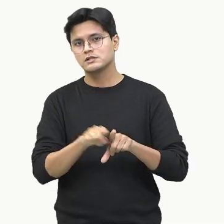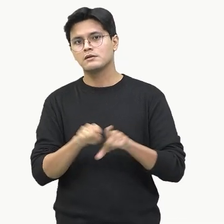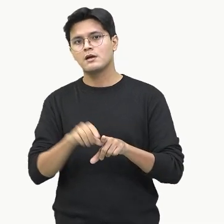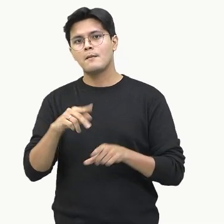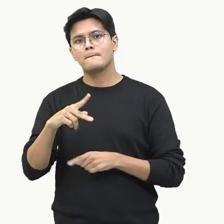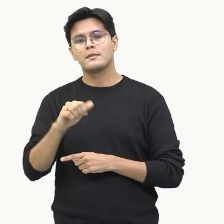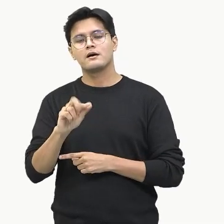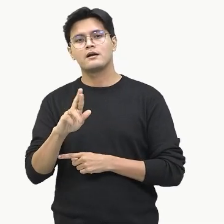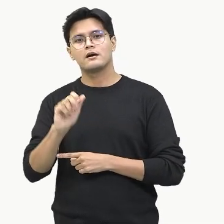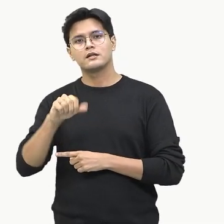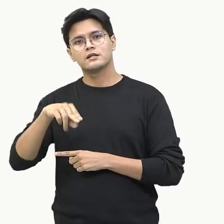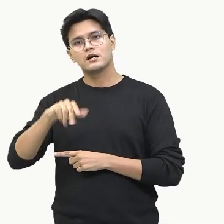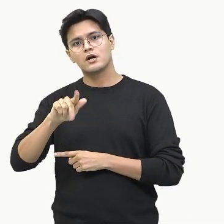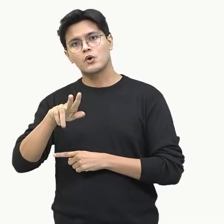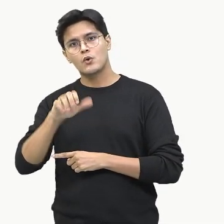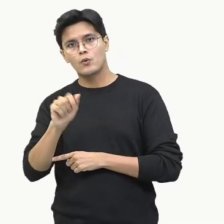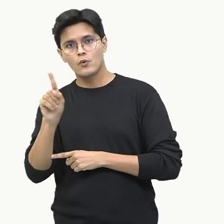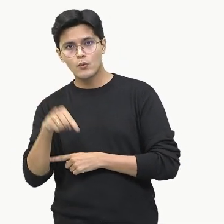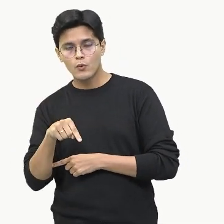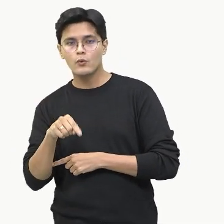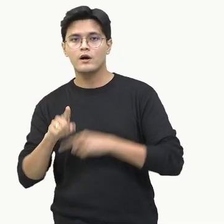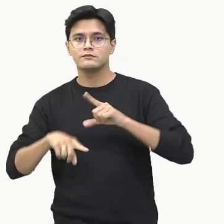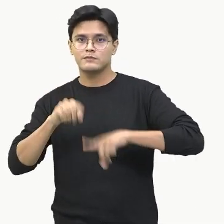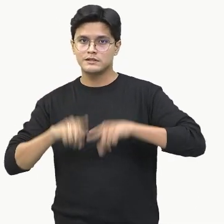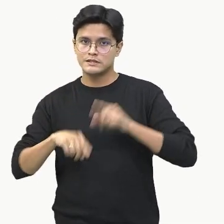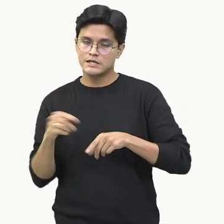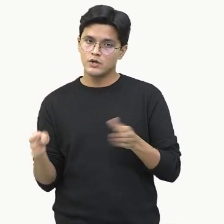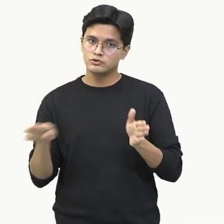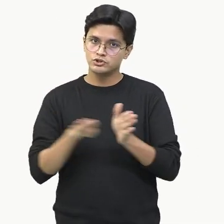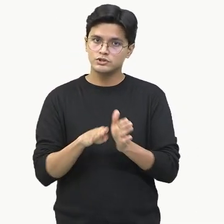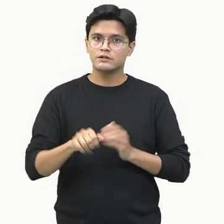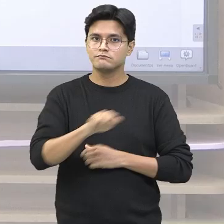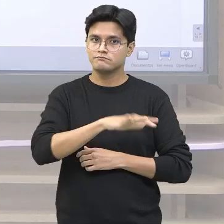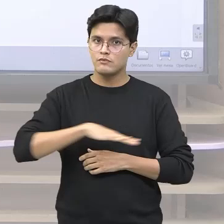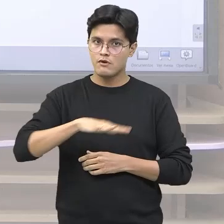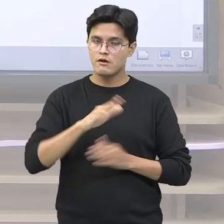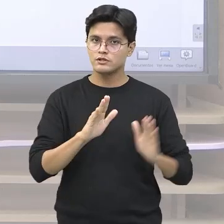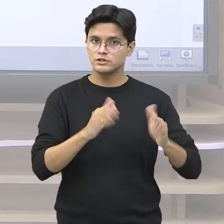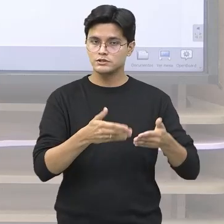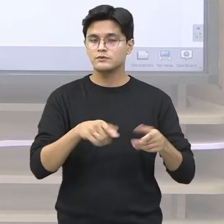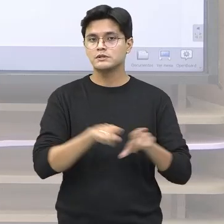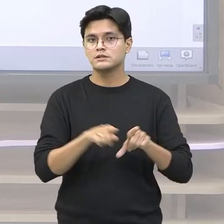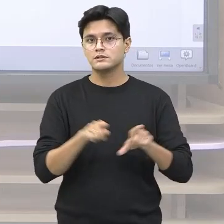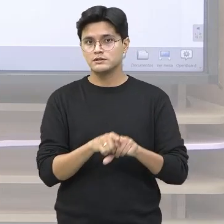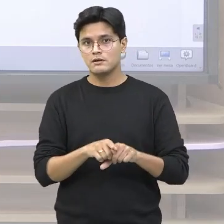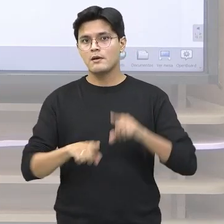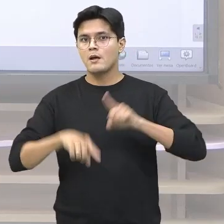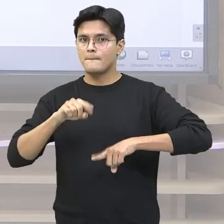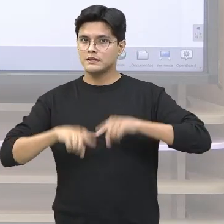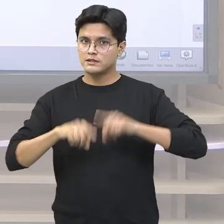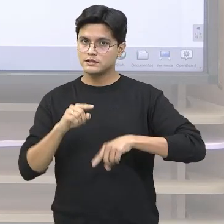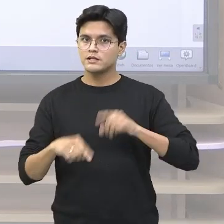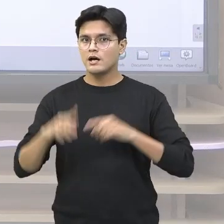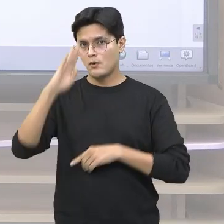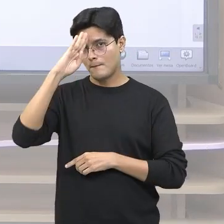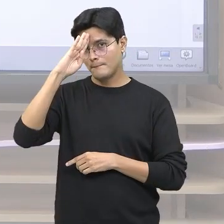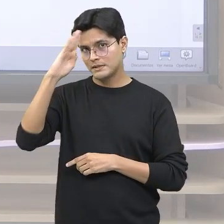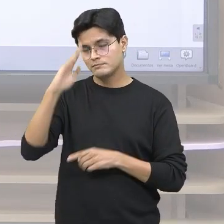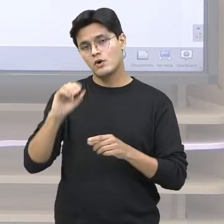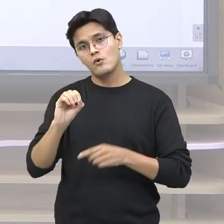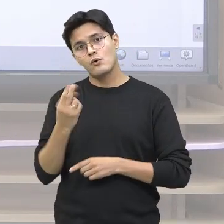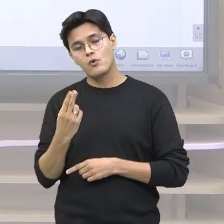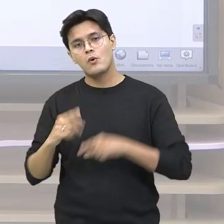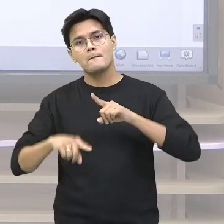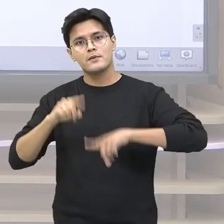eh as commodites que vão chegar para a nossa região e também a matériaprima ou até mesmo o produto final que vai ser